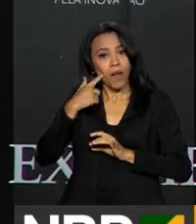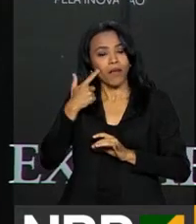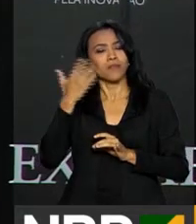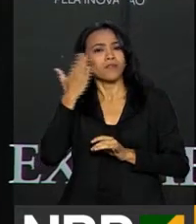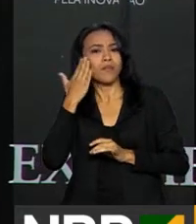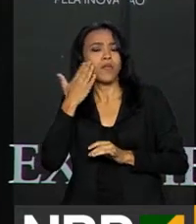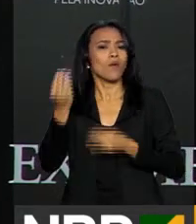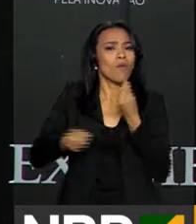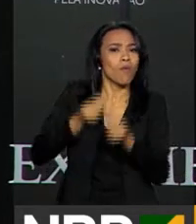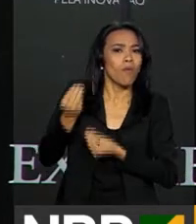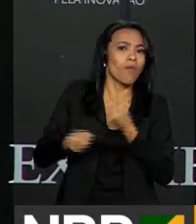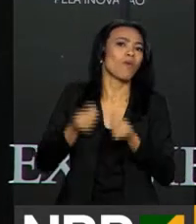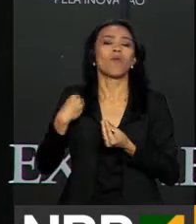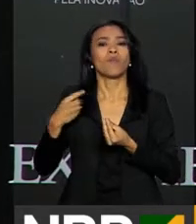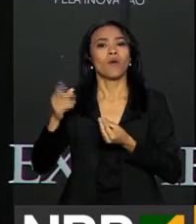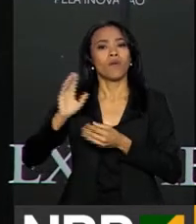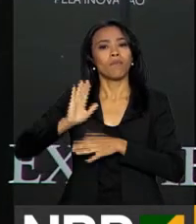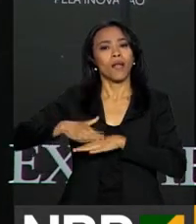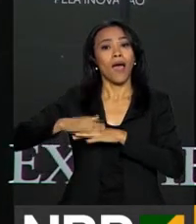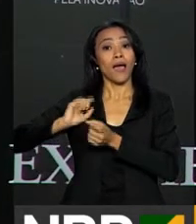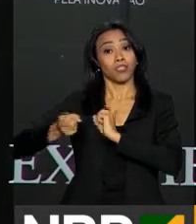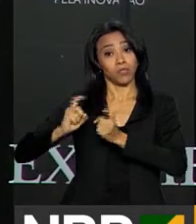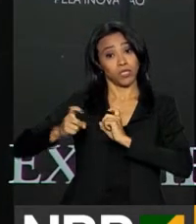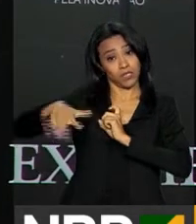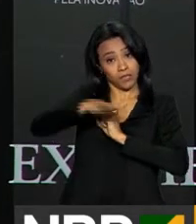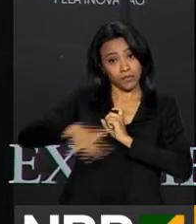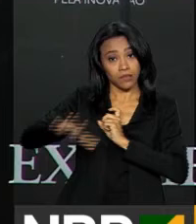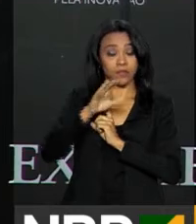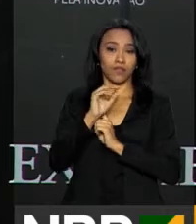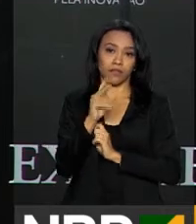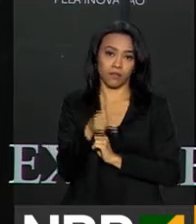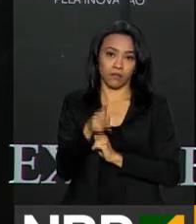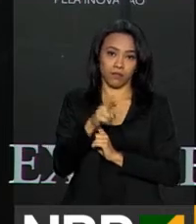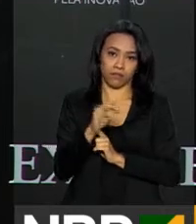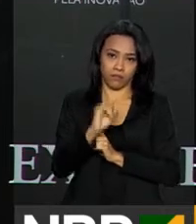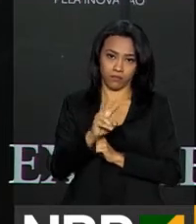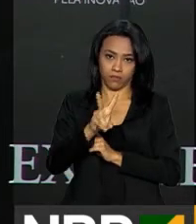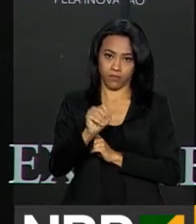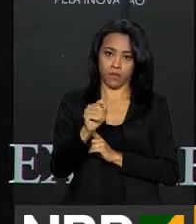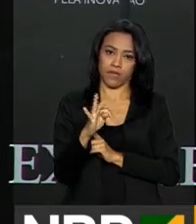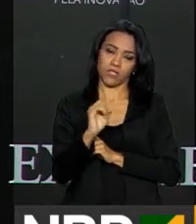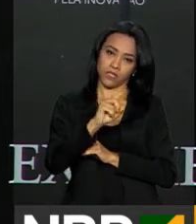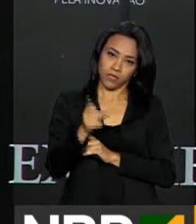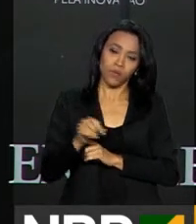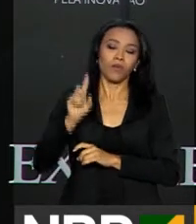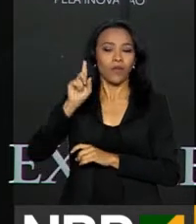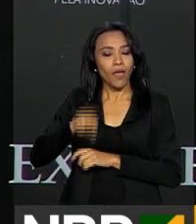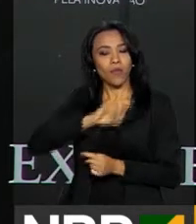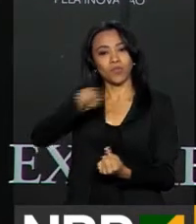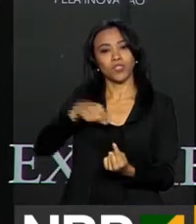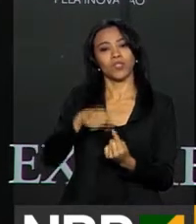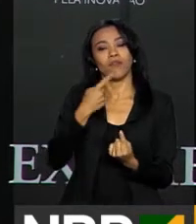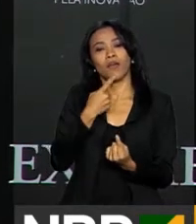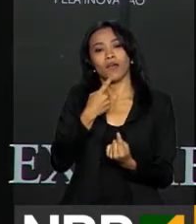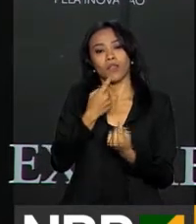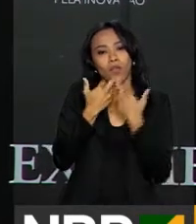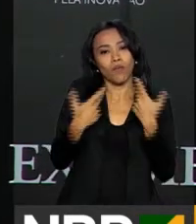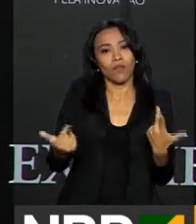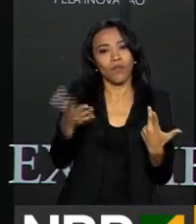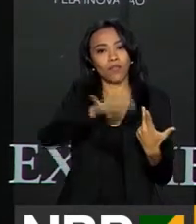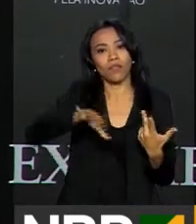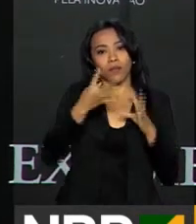dado resultado, porque elas trazem embutidas em si precisamente a ideia da inovação tecnológica. Não há, digamos assim, uma